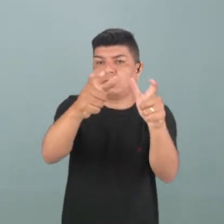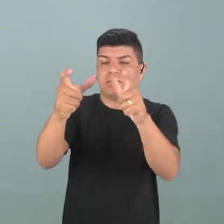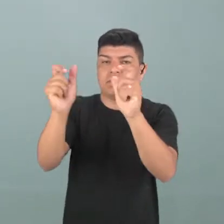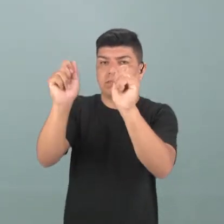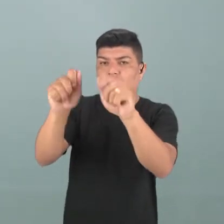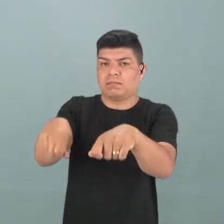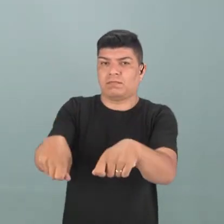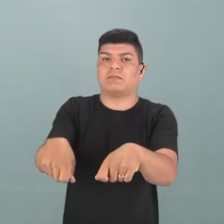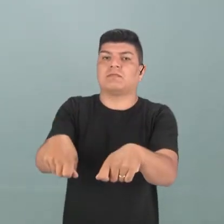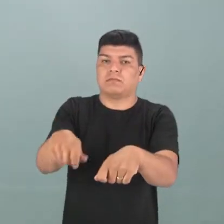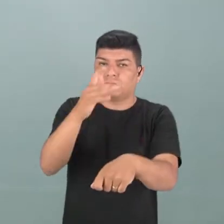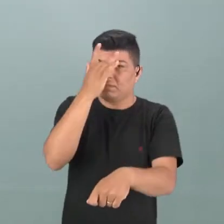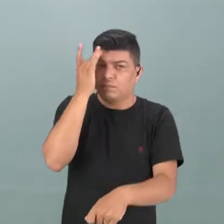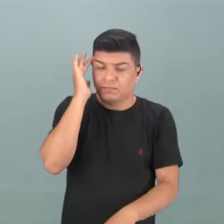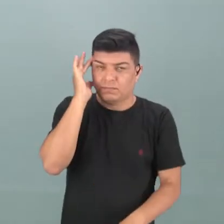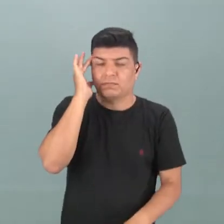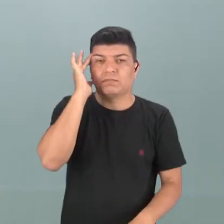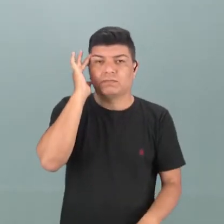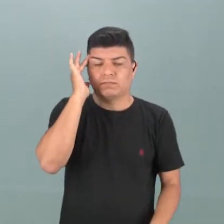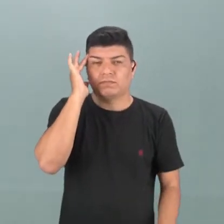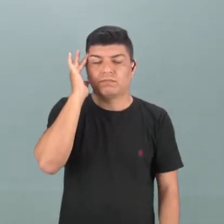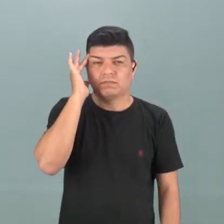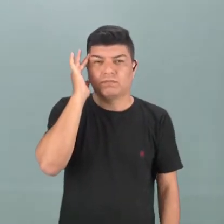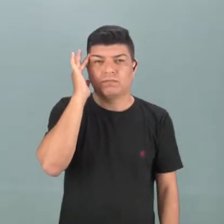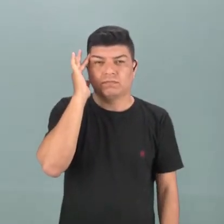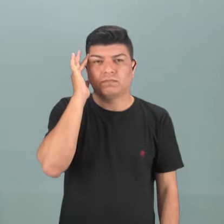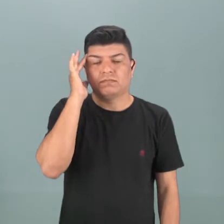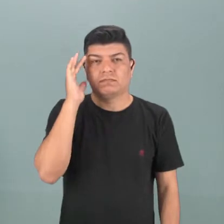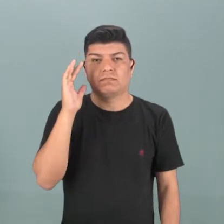né, para pessoas, né?